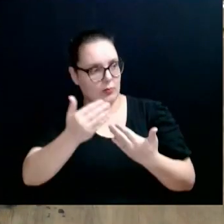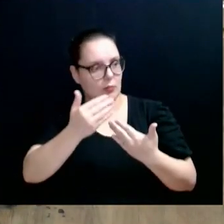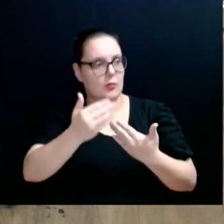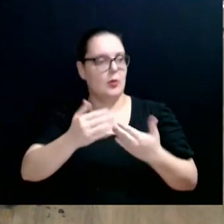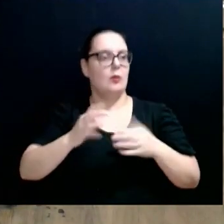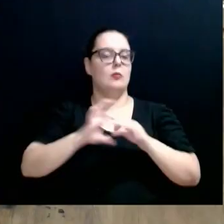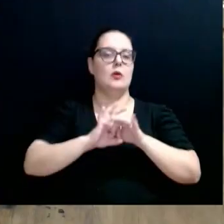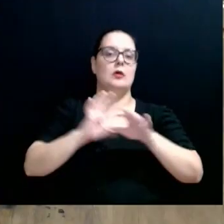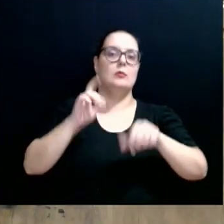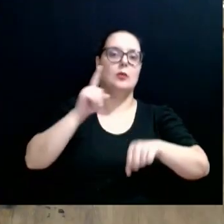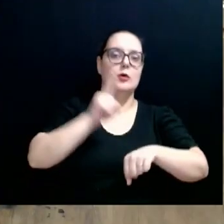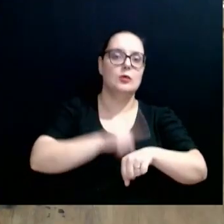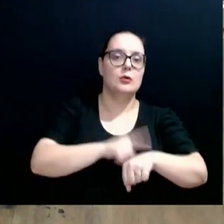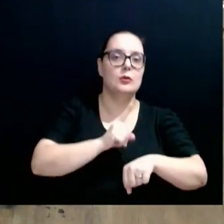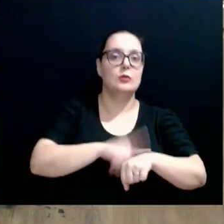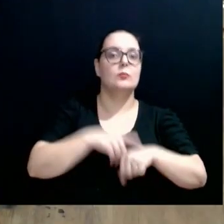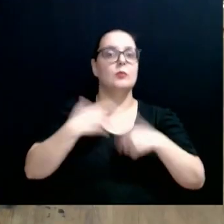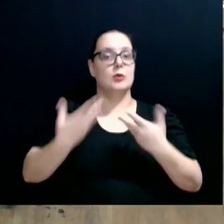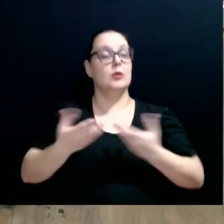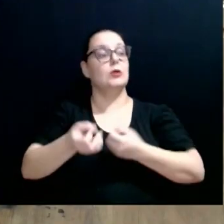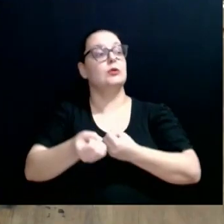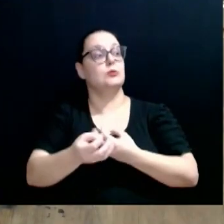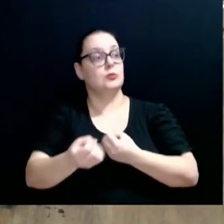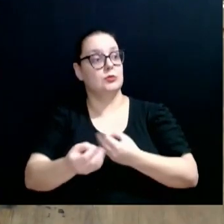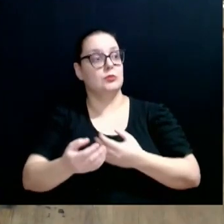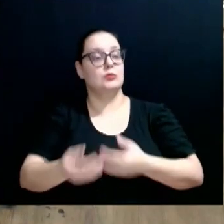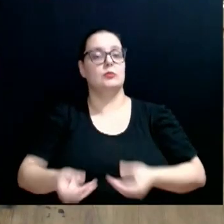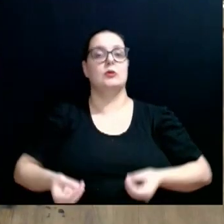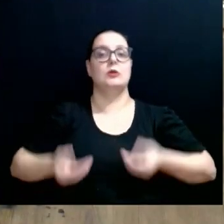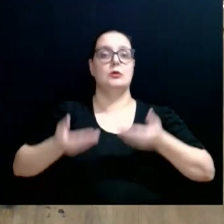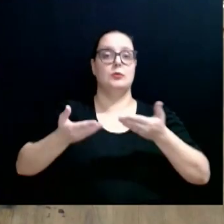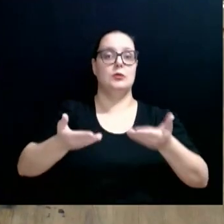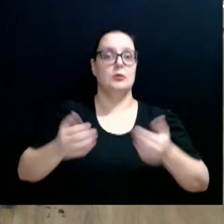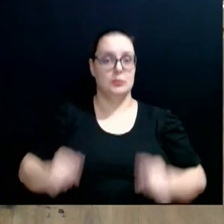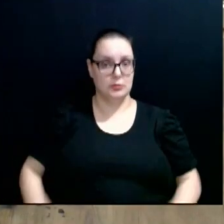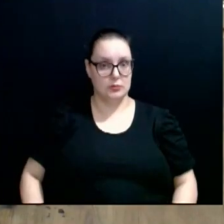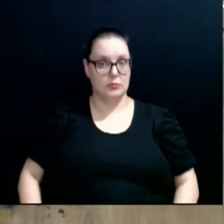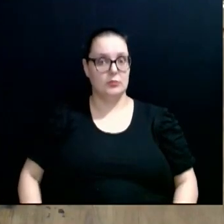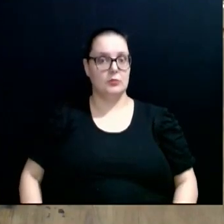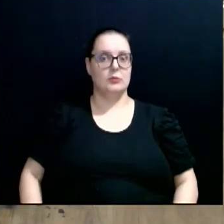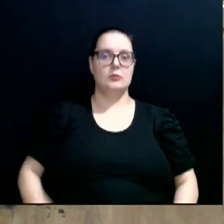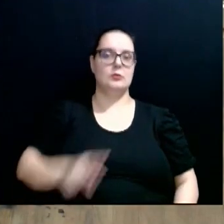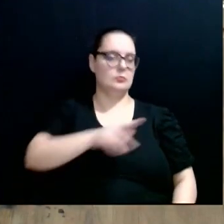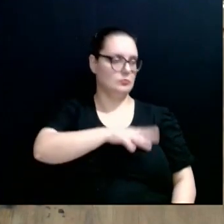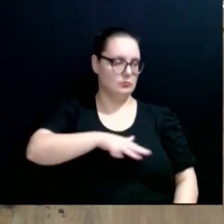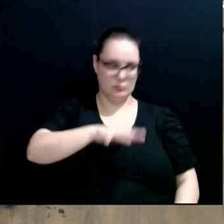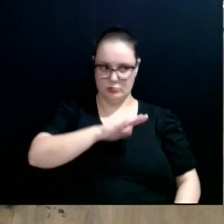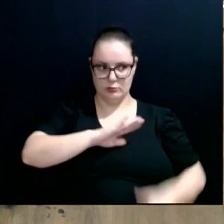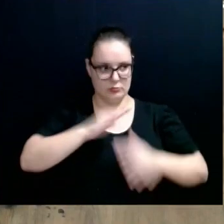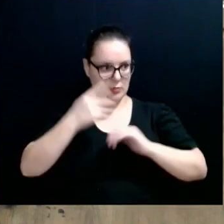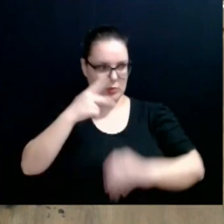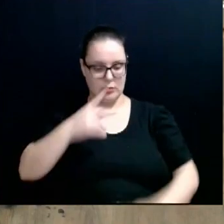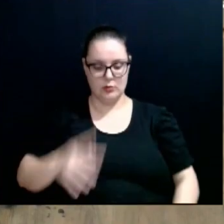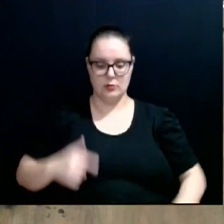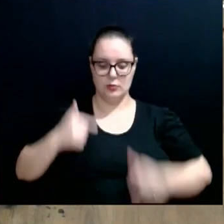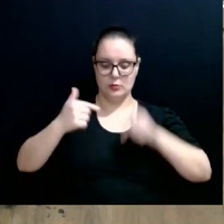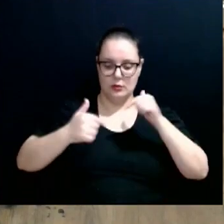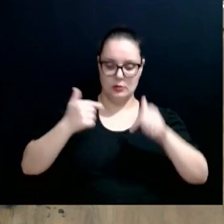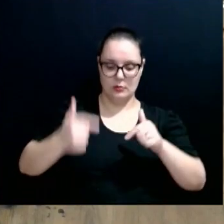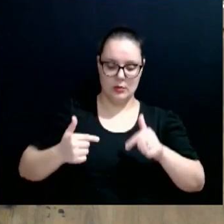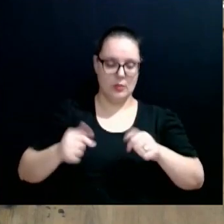disponibilidade do seu tempo, as informações que foram trazidas aqui, desde a sua região, do seu bairro, mas o trabalho que tem sido realizado,